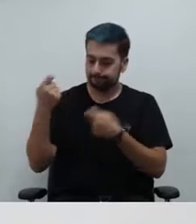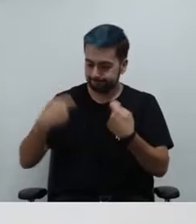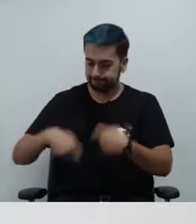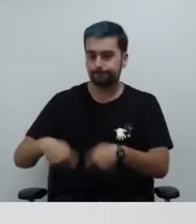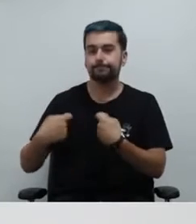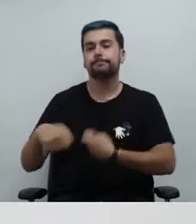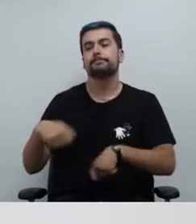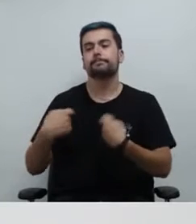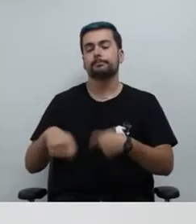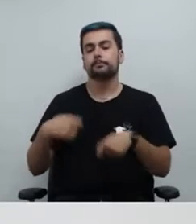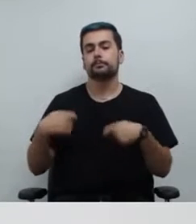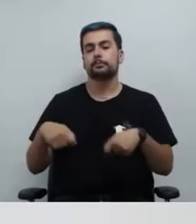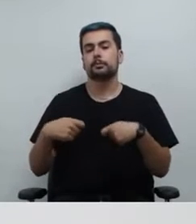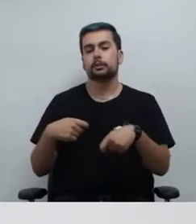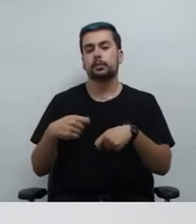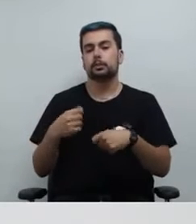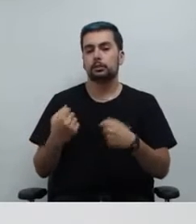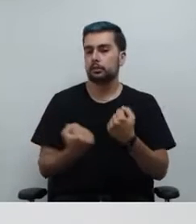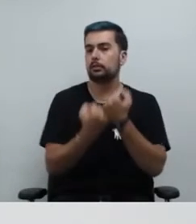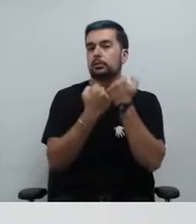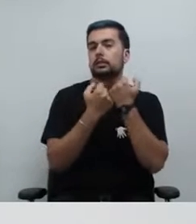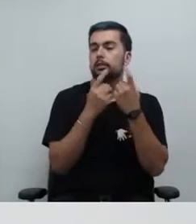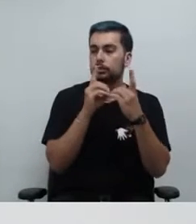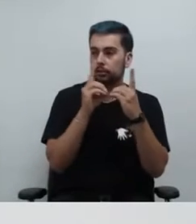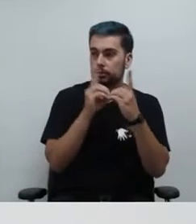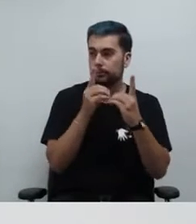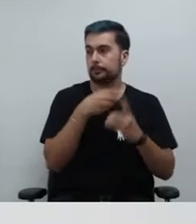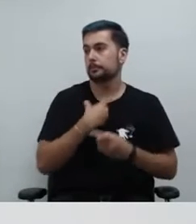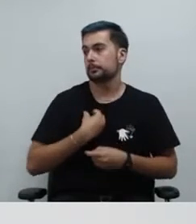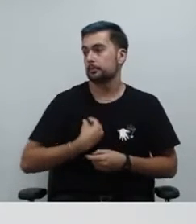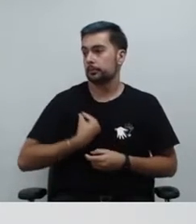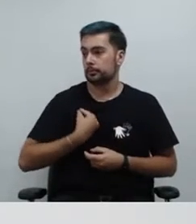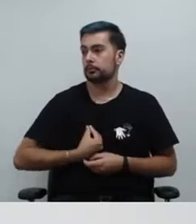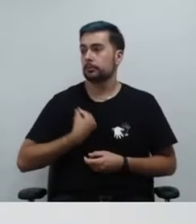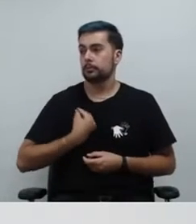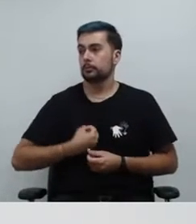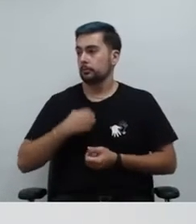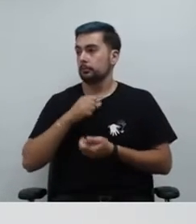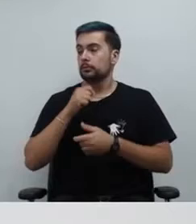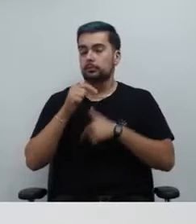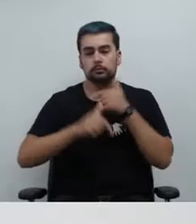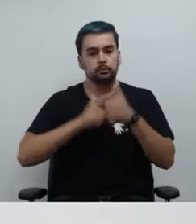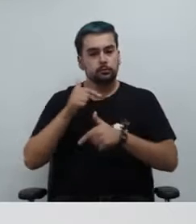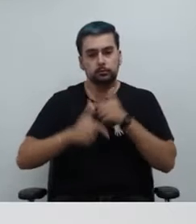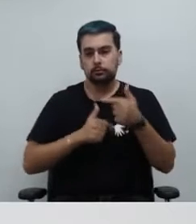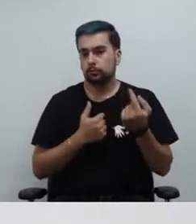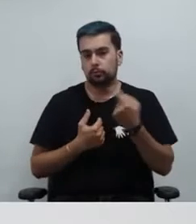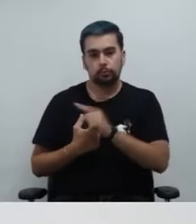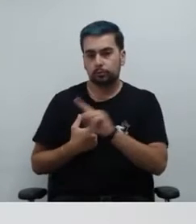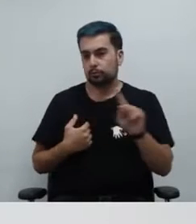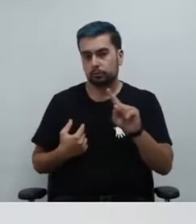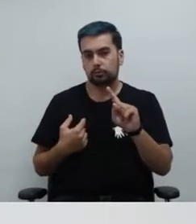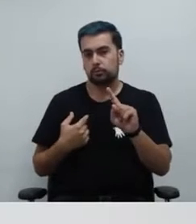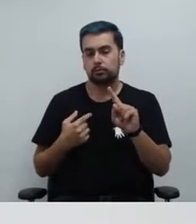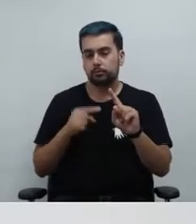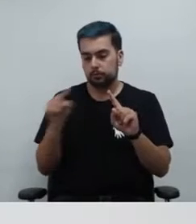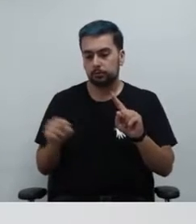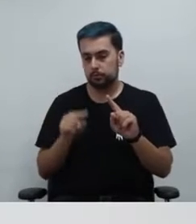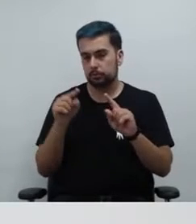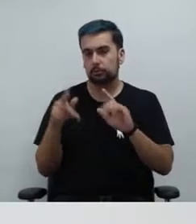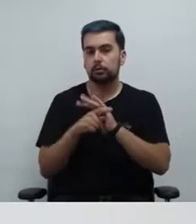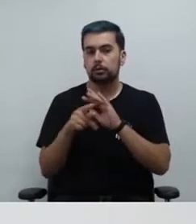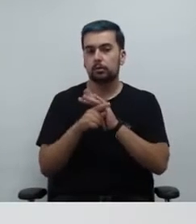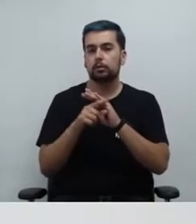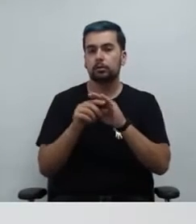Essa defesa do modelo presencial, desse atendimento, das visitas, das atividades. Até no último ciclo de conferências, acho que o Robson